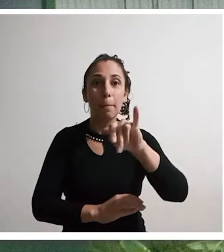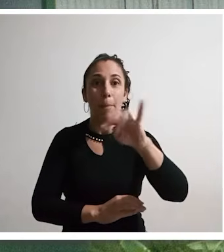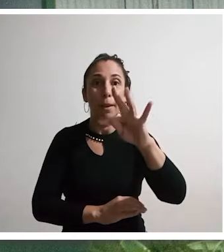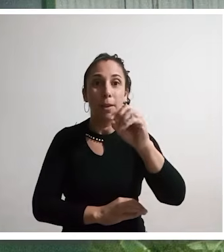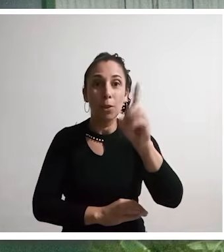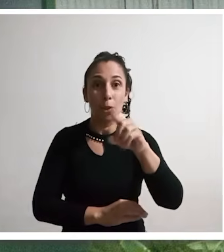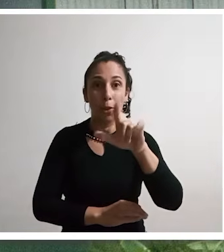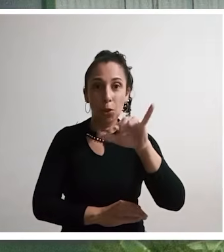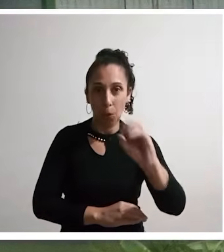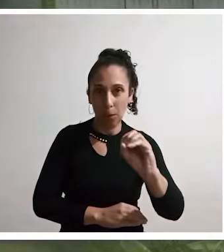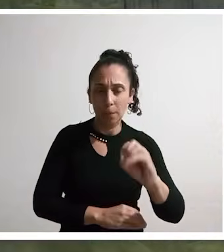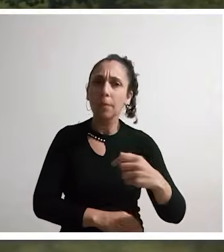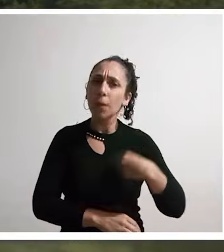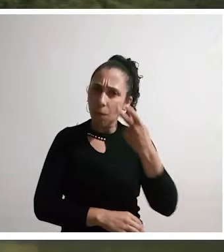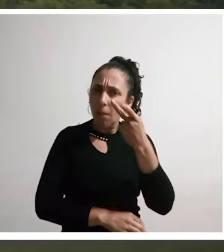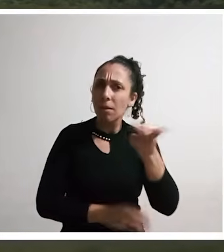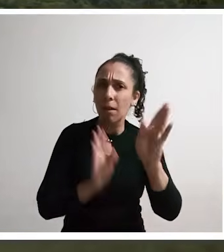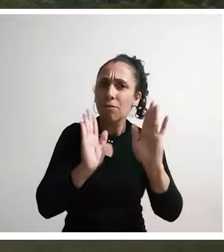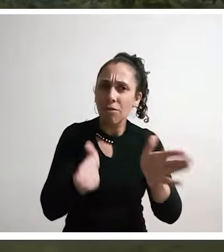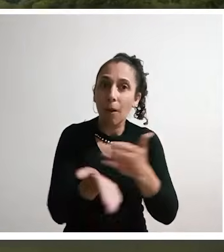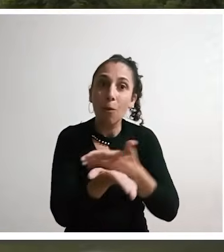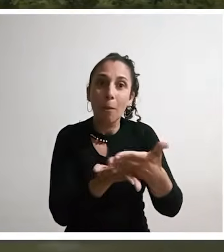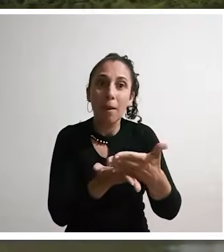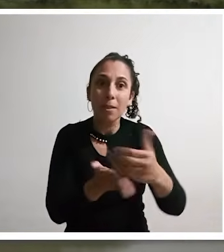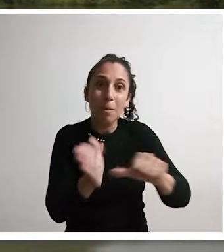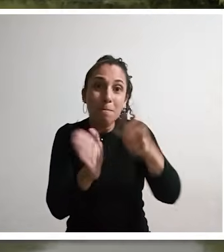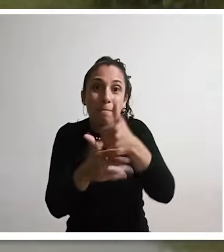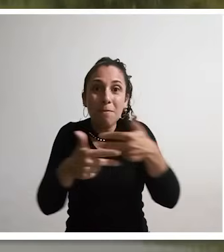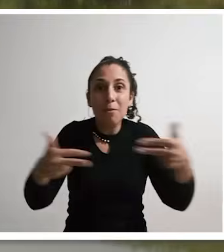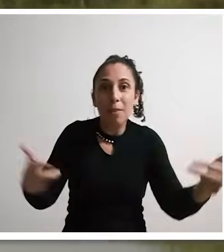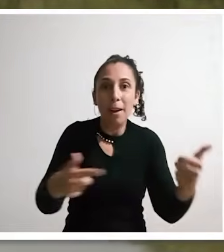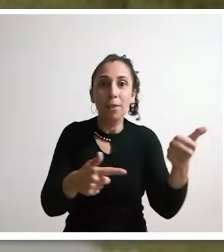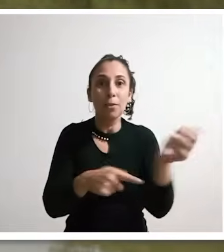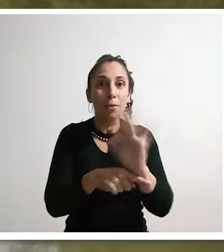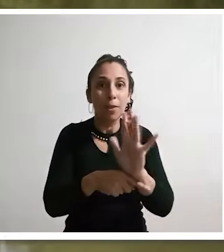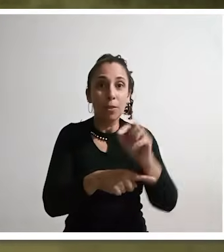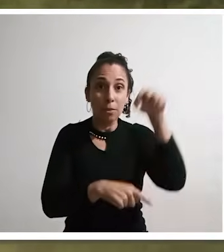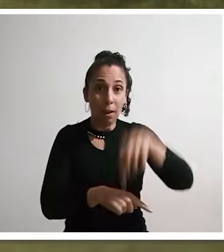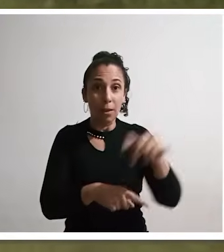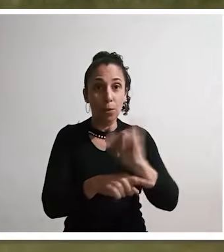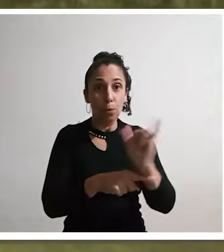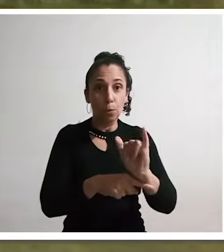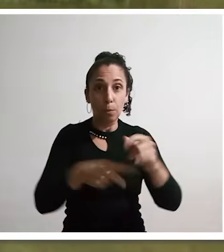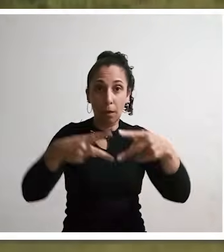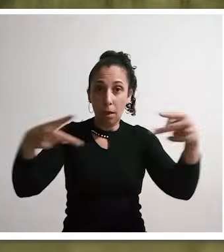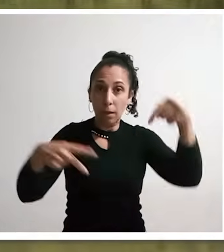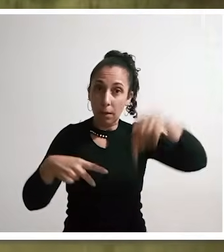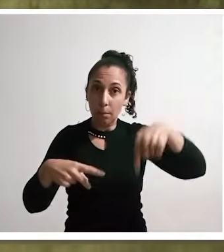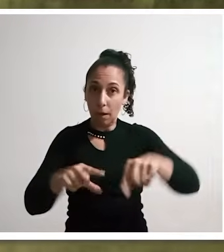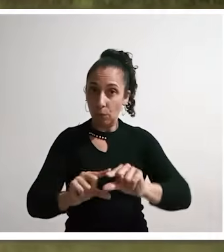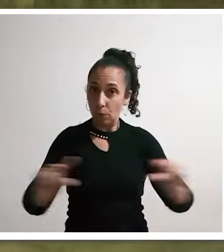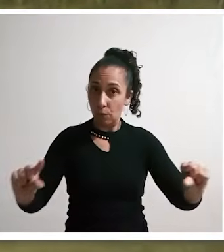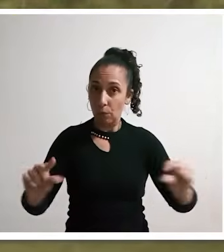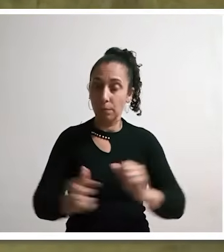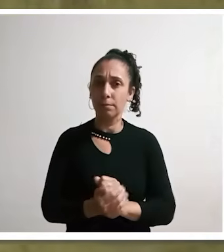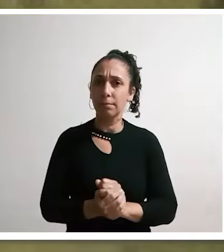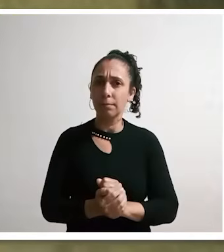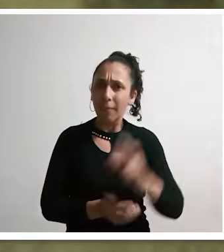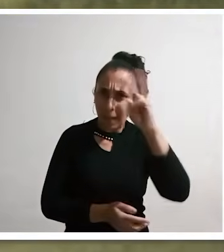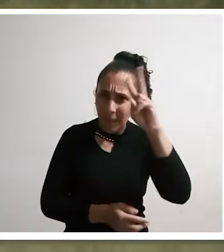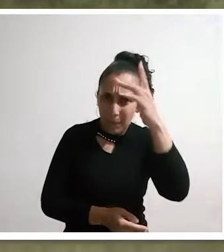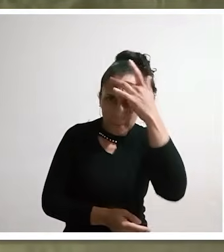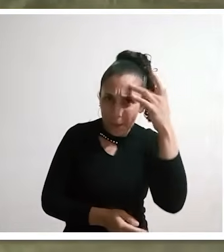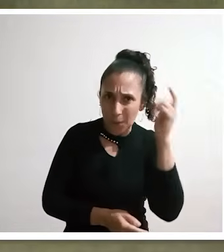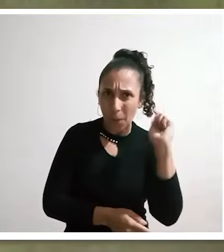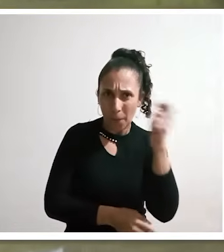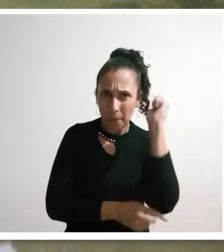Capitólio. Foi lá que nasceram os primeiros episódios aqui do canal. Eu vou deixar o link aqui embaixo na descrição. Lembra